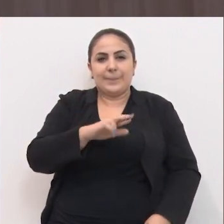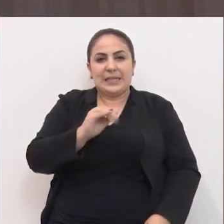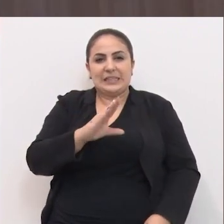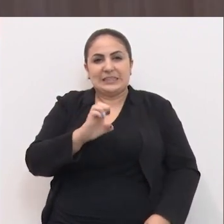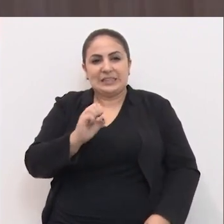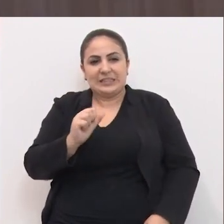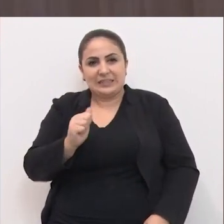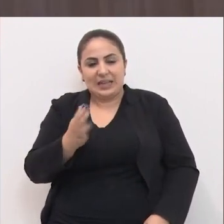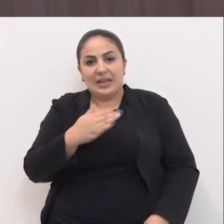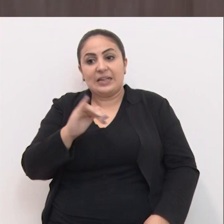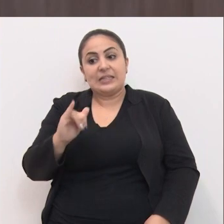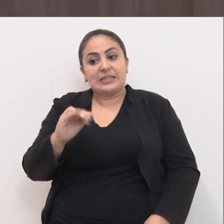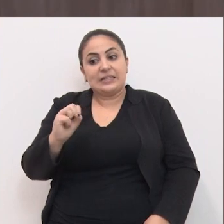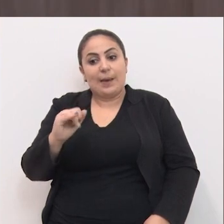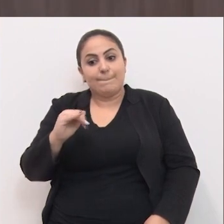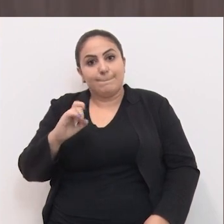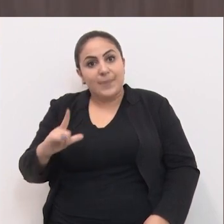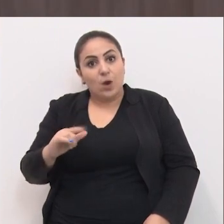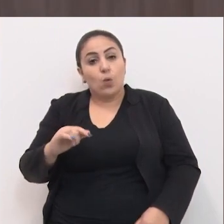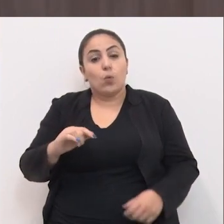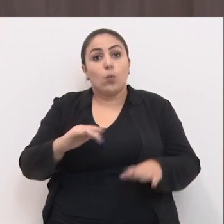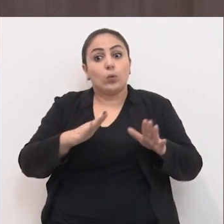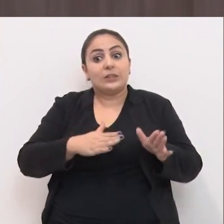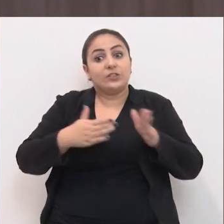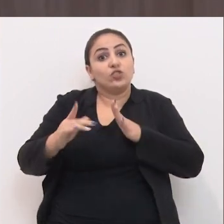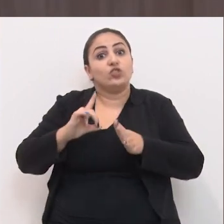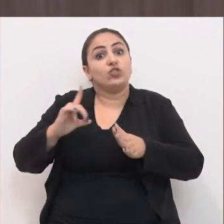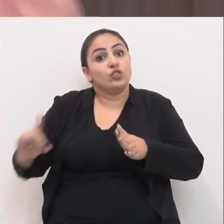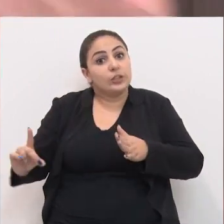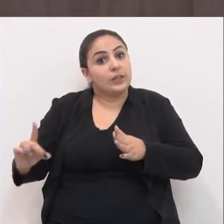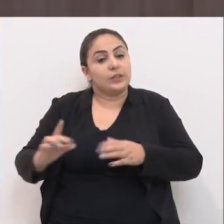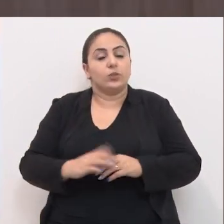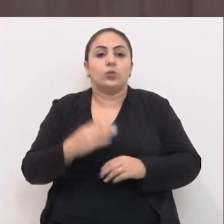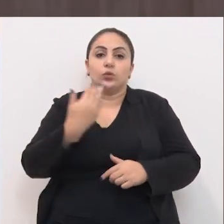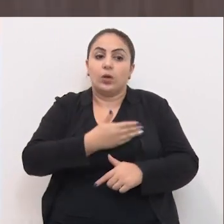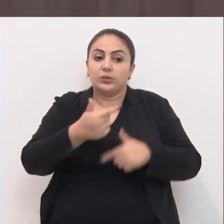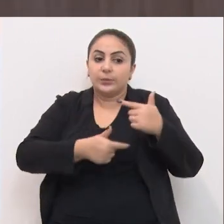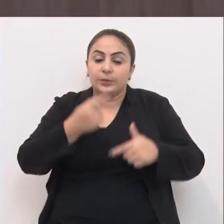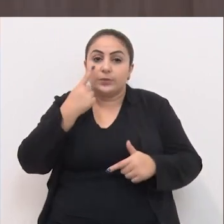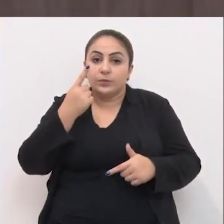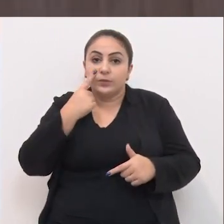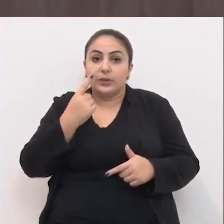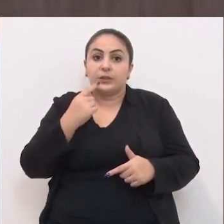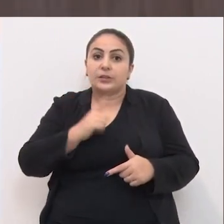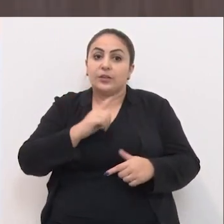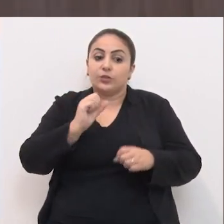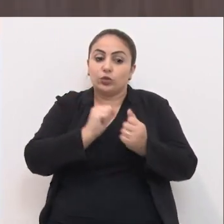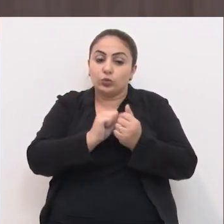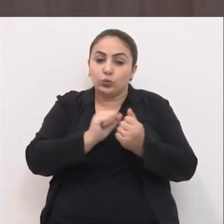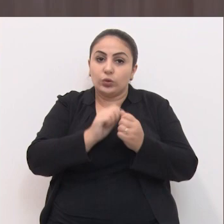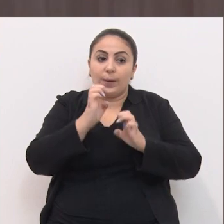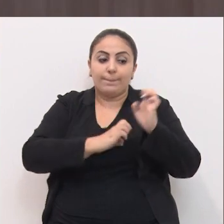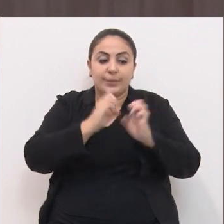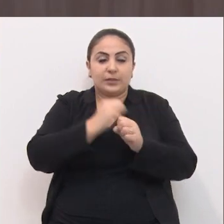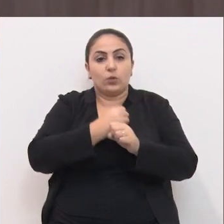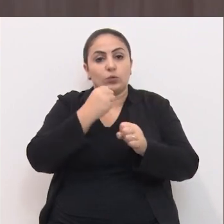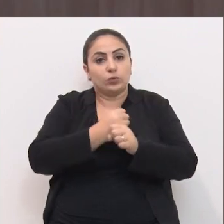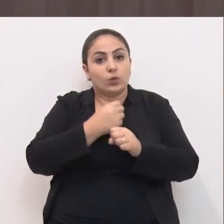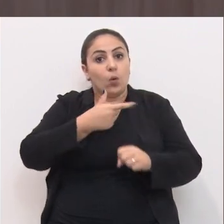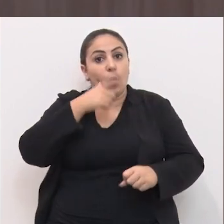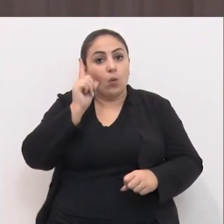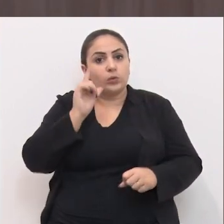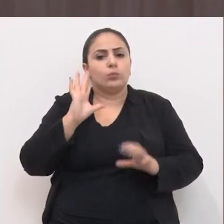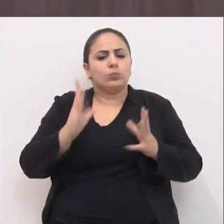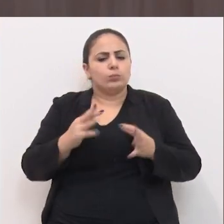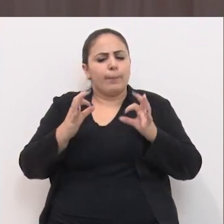alternativas, tá? E a gente conseguiu achar uma outra contrapartida que que ficaria, como todo mundo está dizendo aí, que